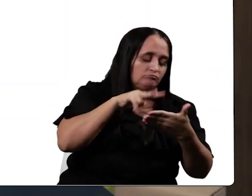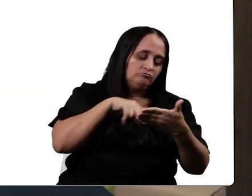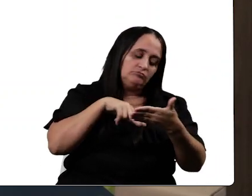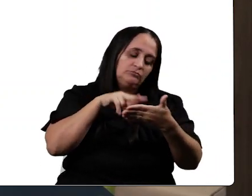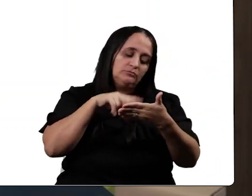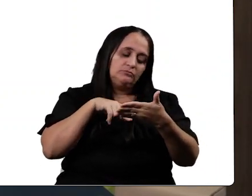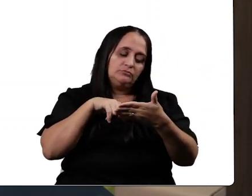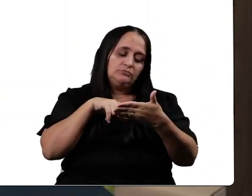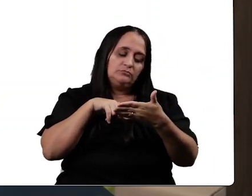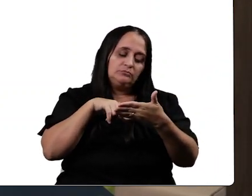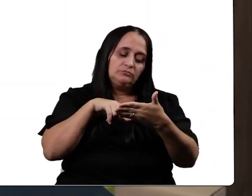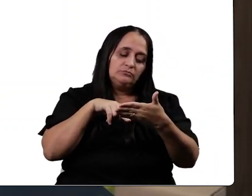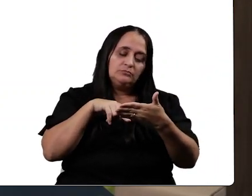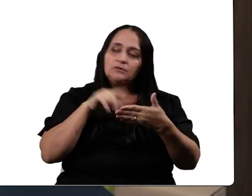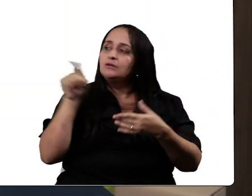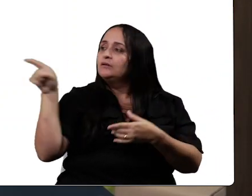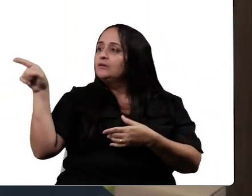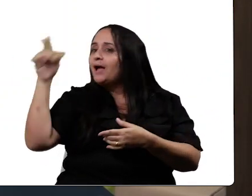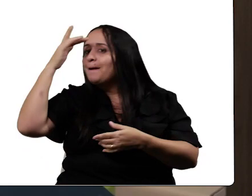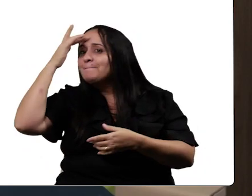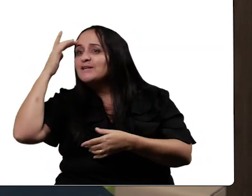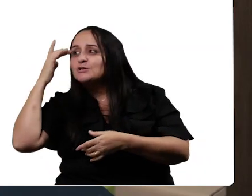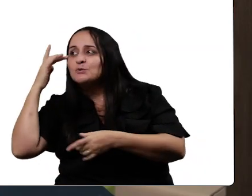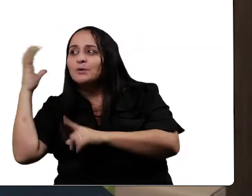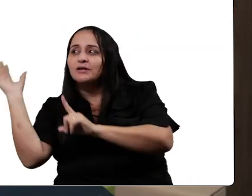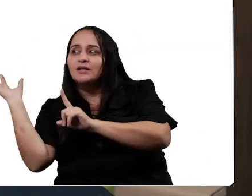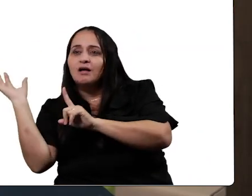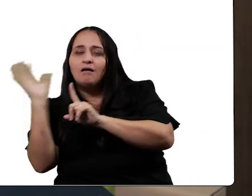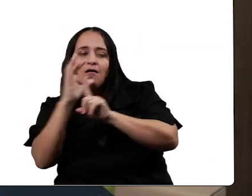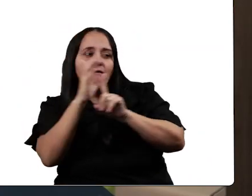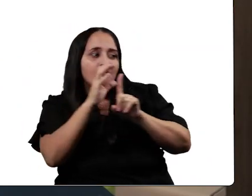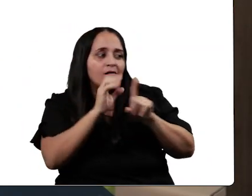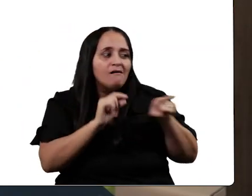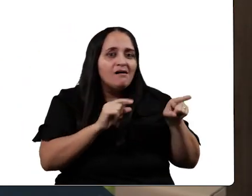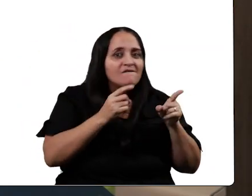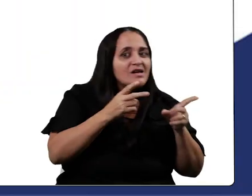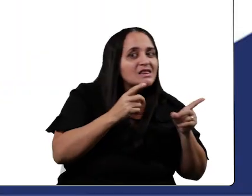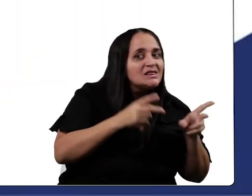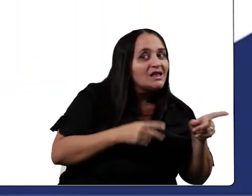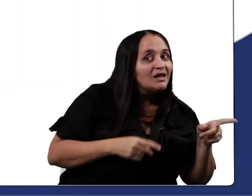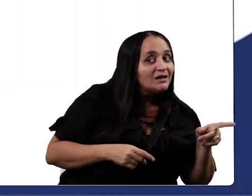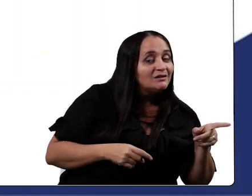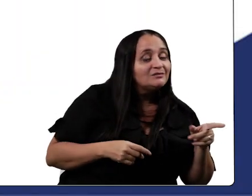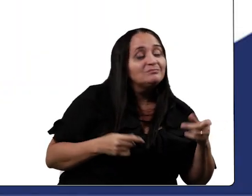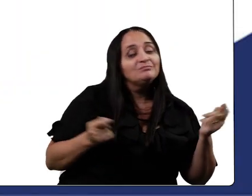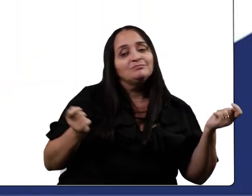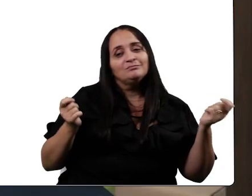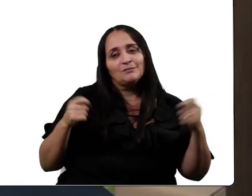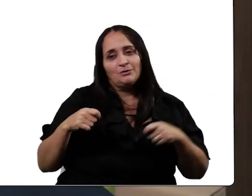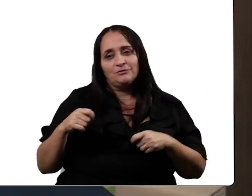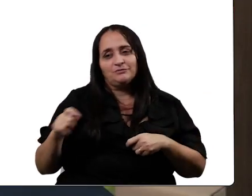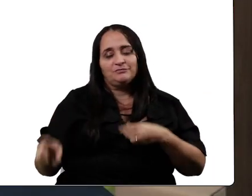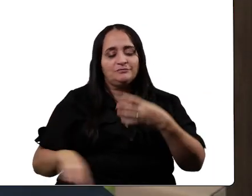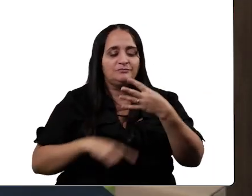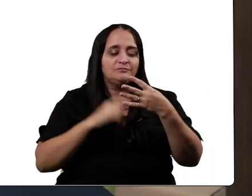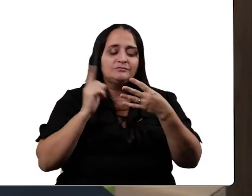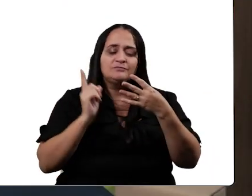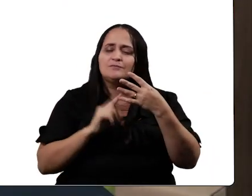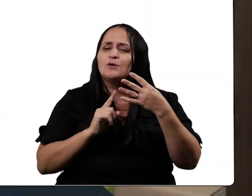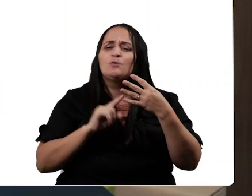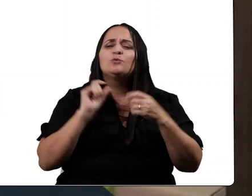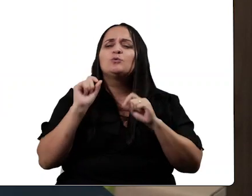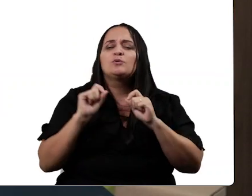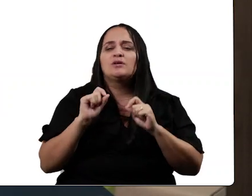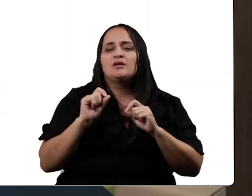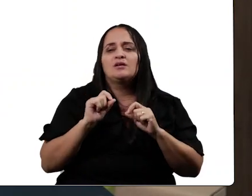lendo o anúncio e a pessoa que está querendo vender o produto, tá? E apelativa, porque ela quer